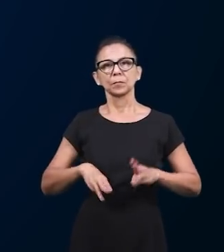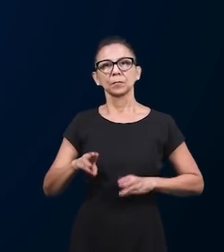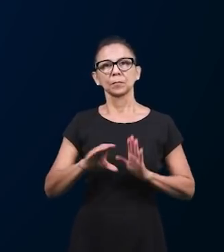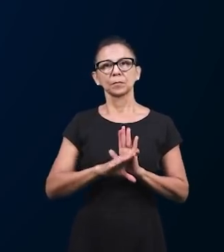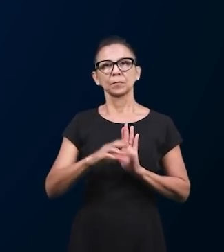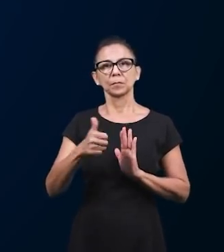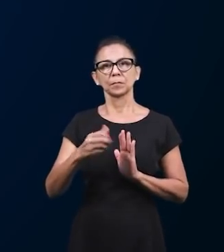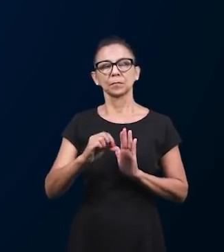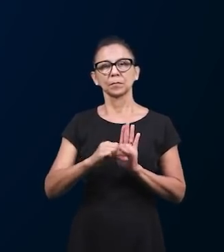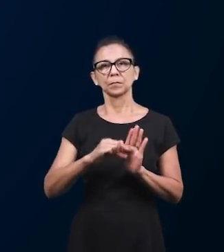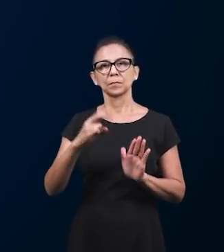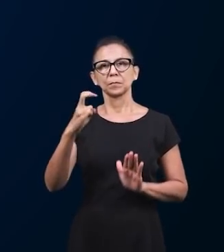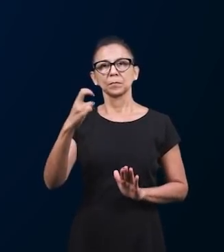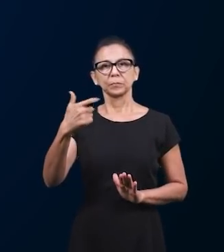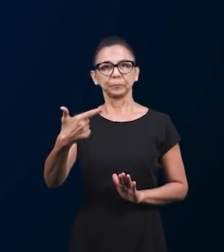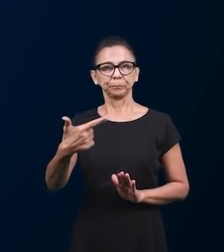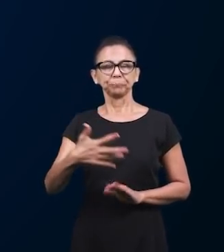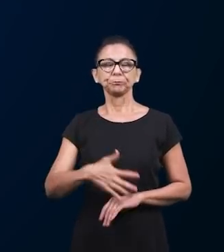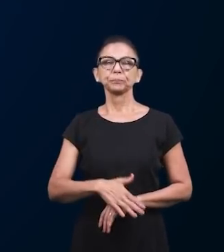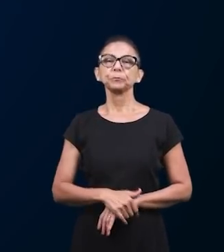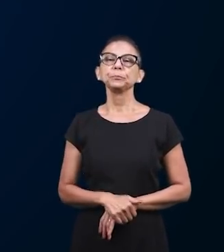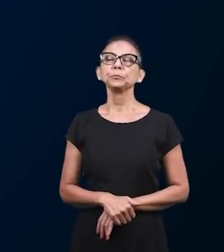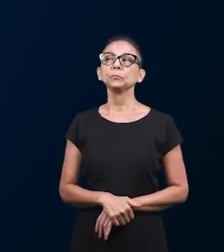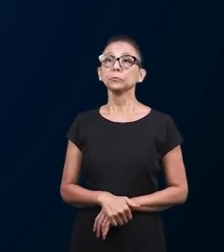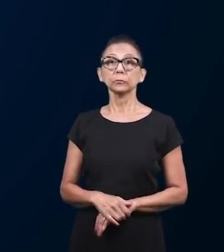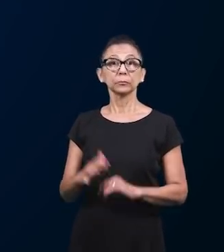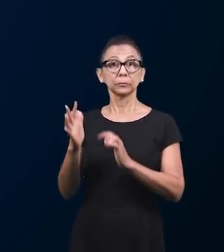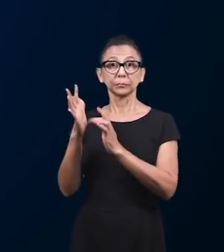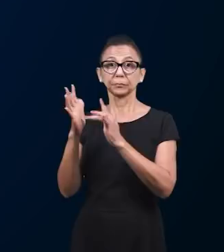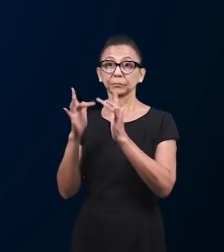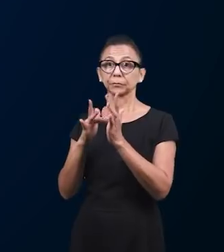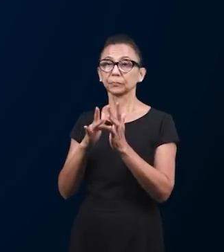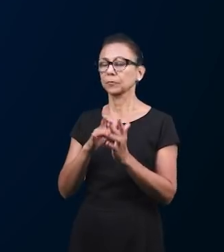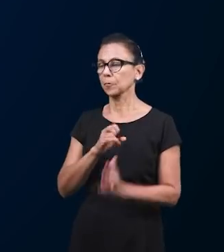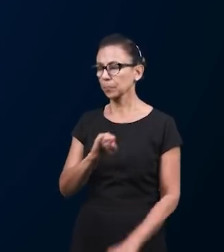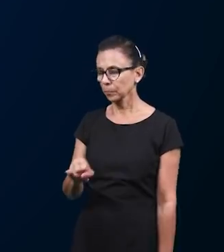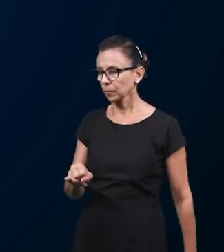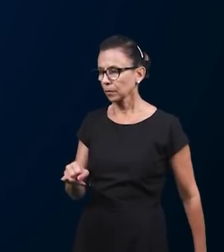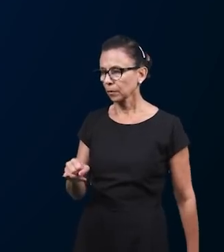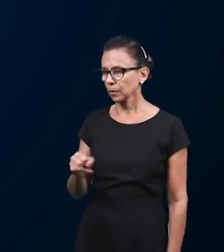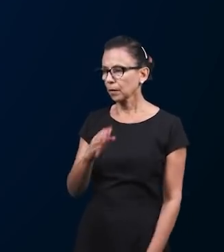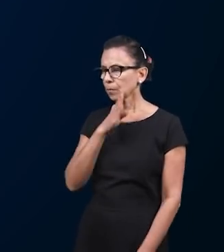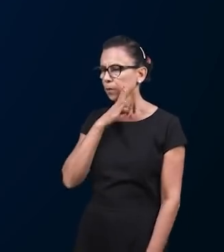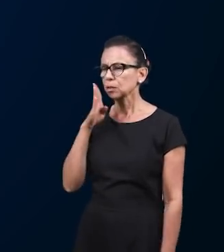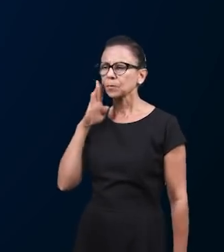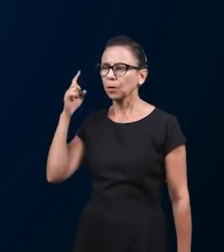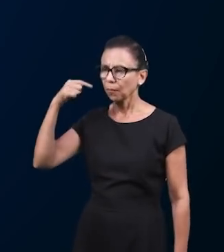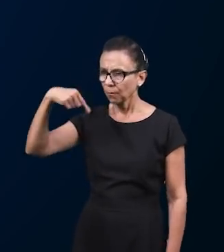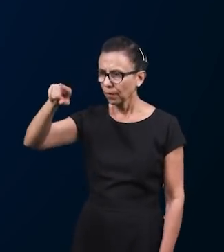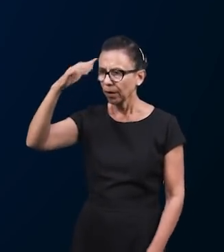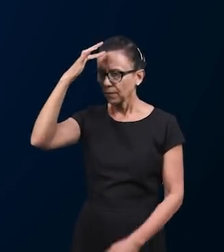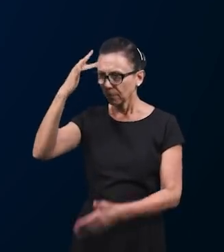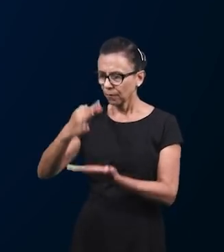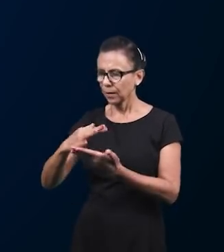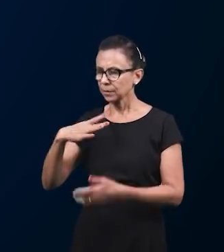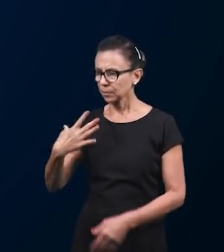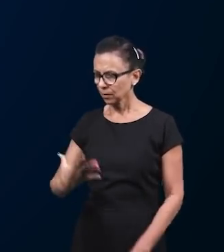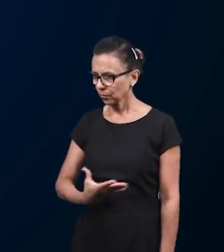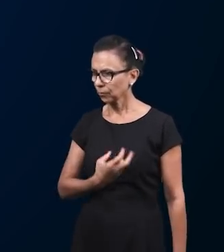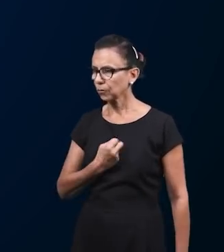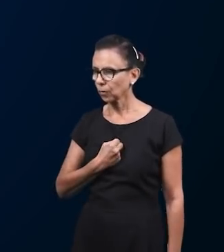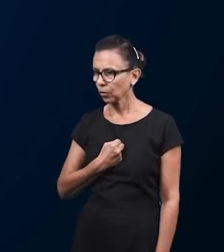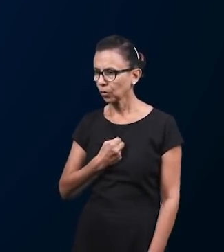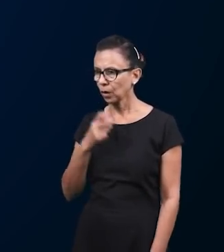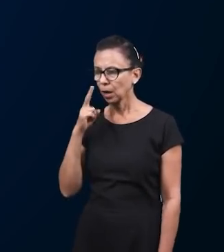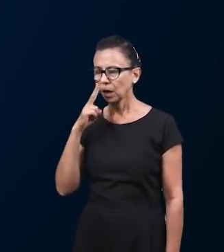capítulo 10, versículo 52, que diz assim: e Jesus disse: vai, a tua fé te salvou. Logo